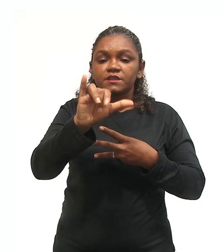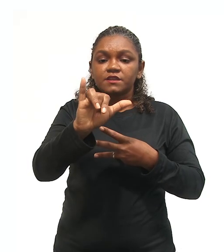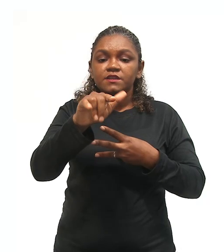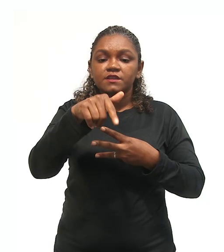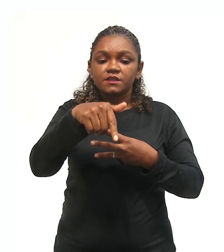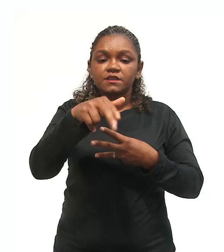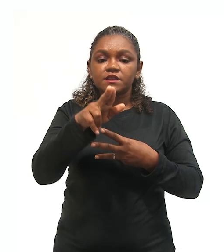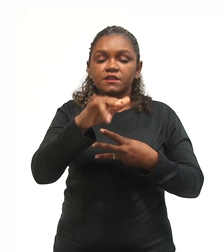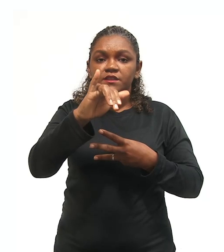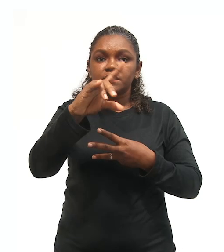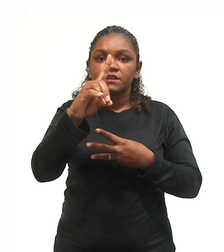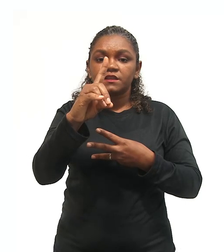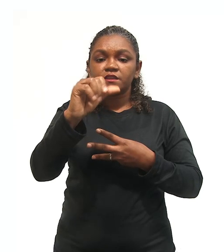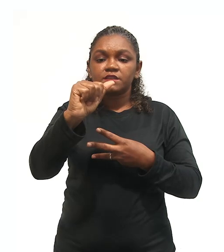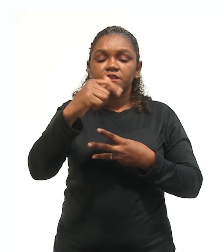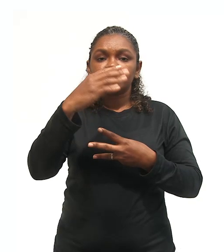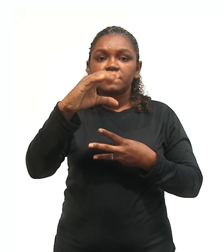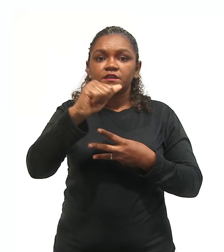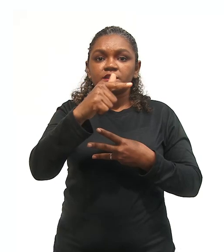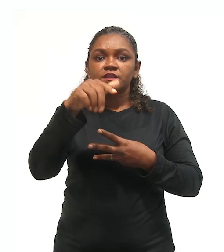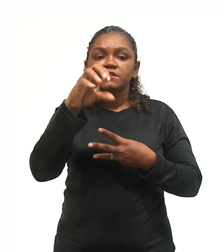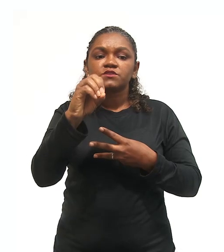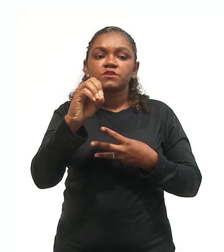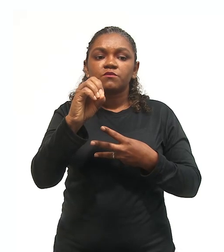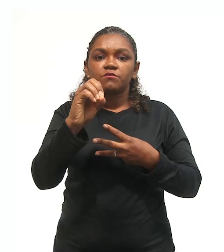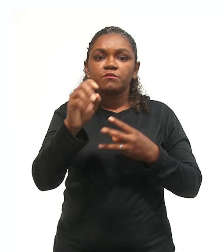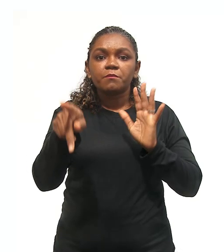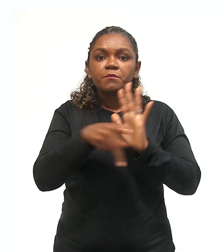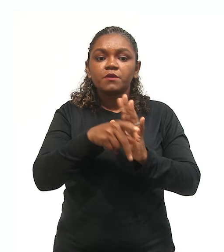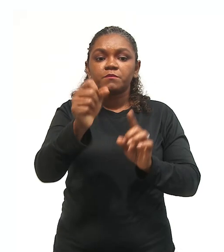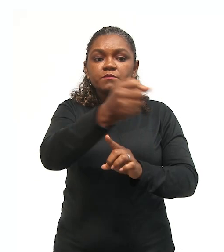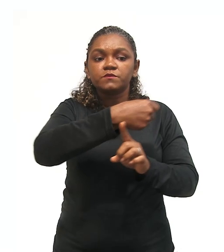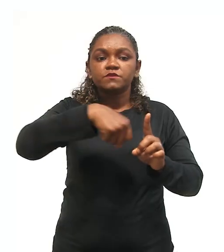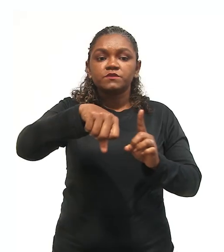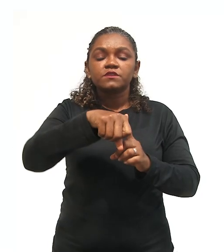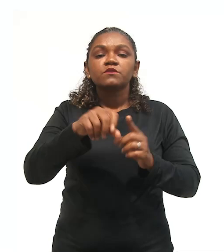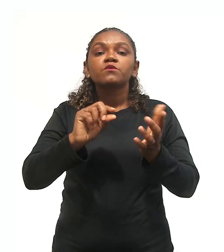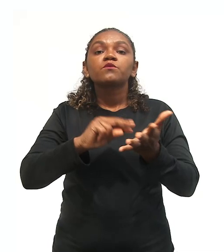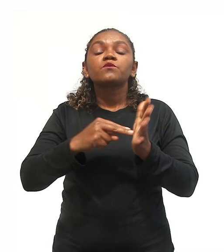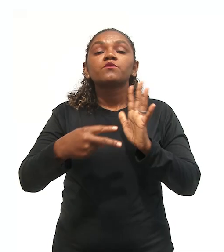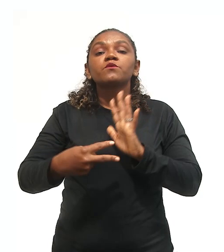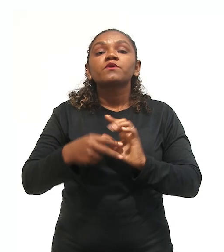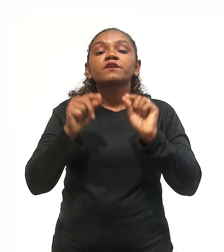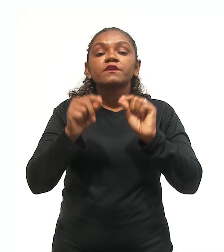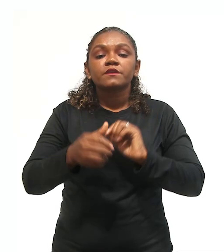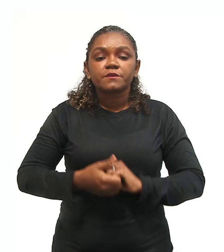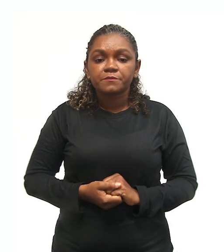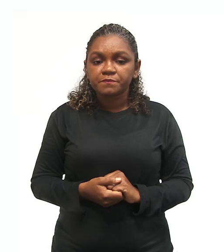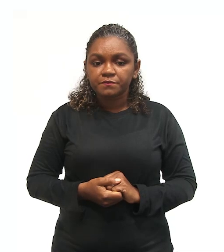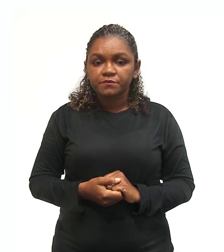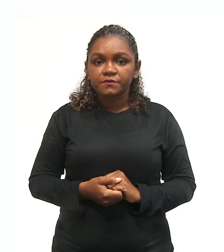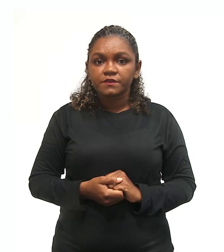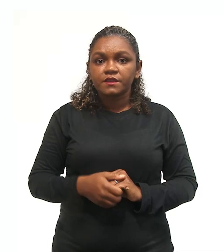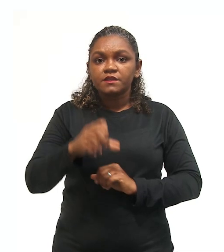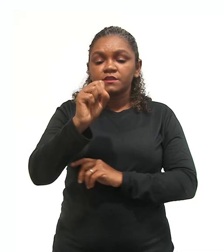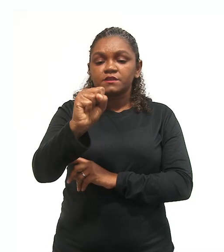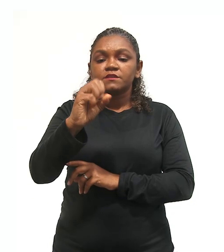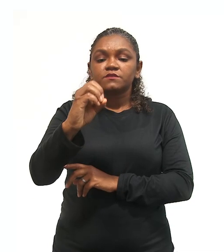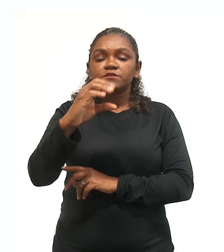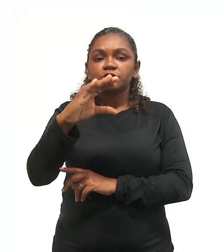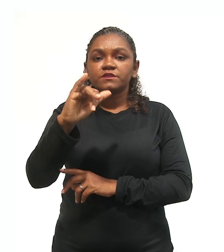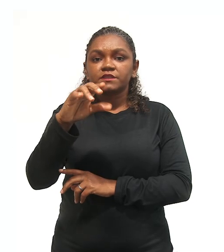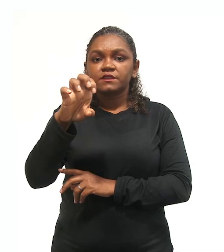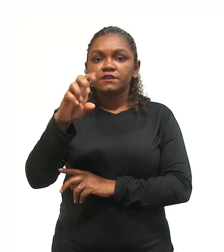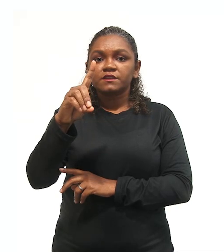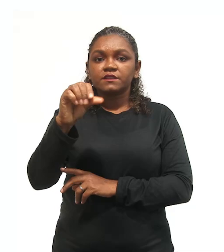da sociedade. Na liquidação da sociedade, nós podemos dizer que é um período em que a